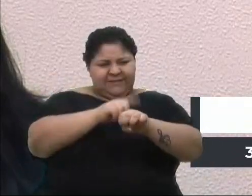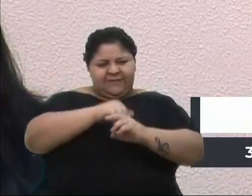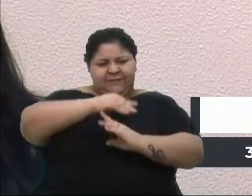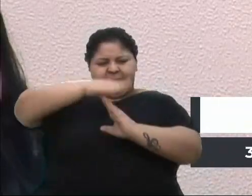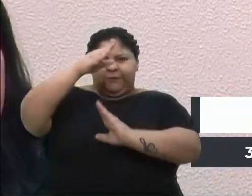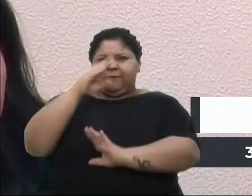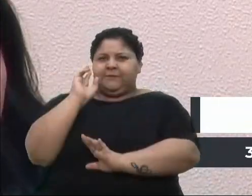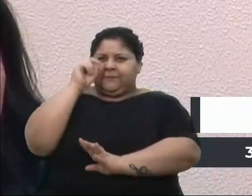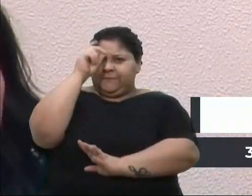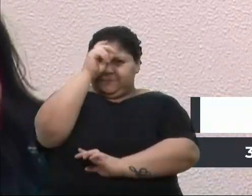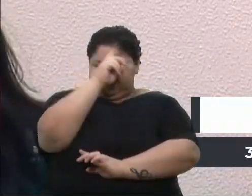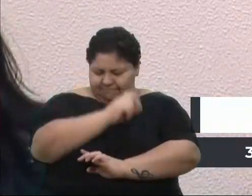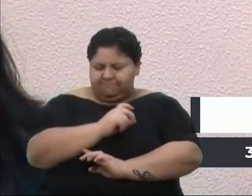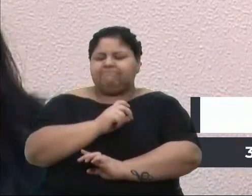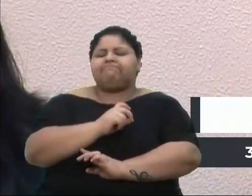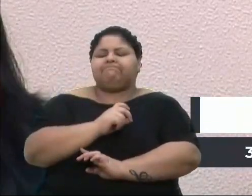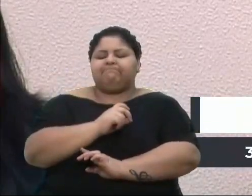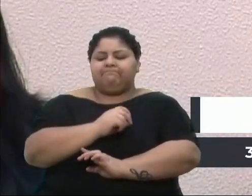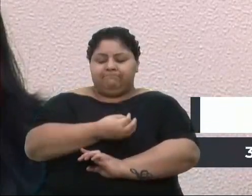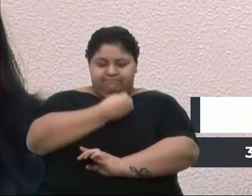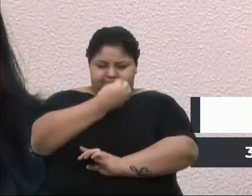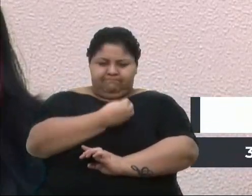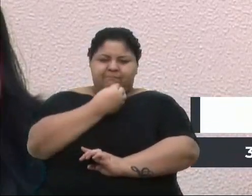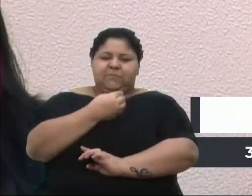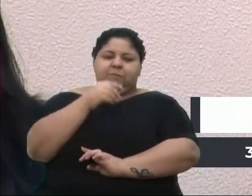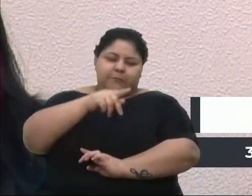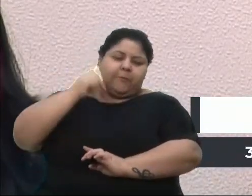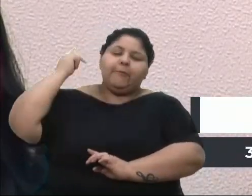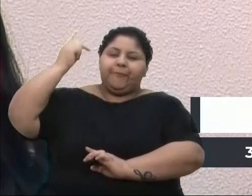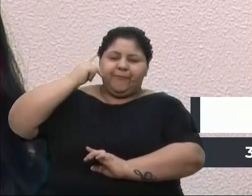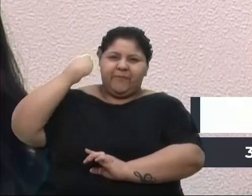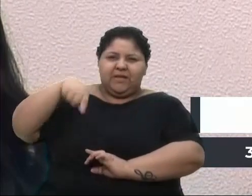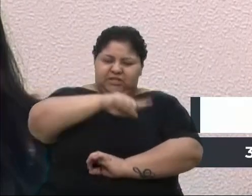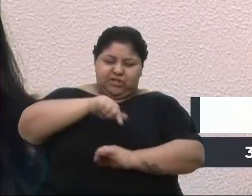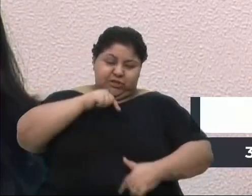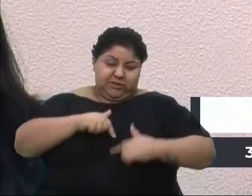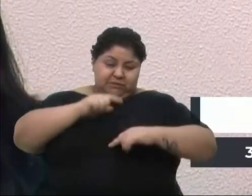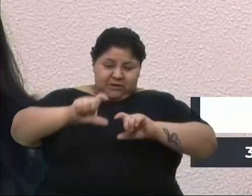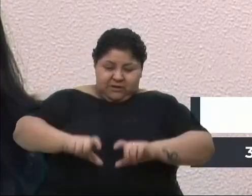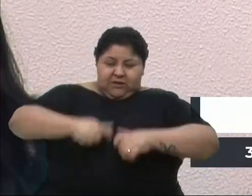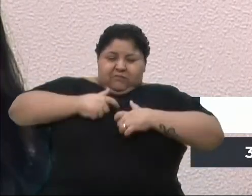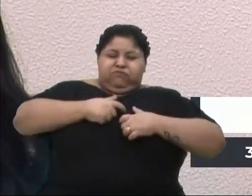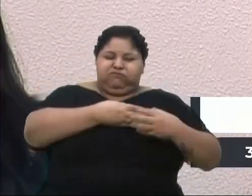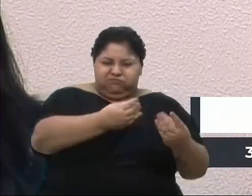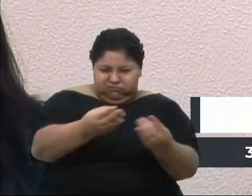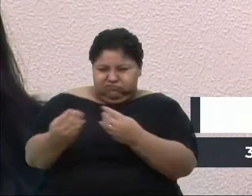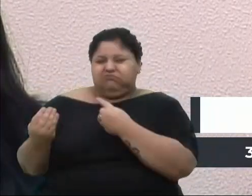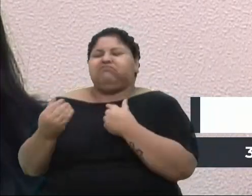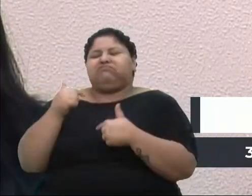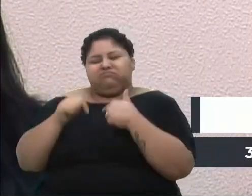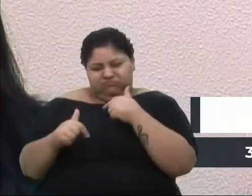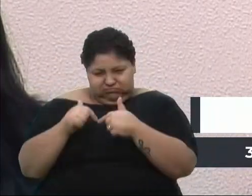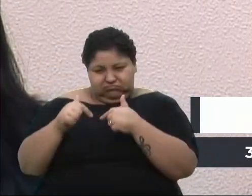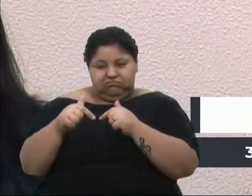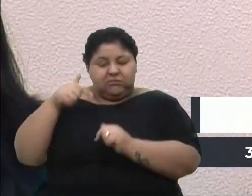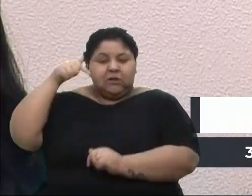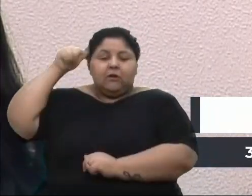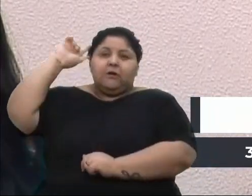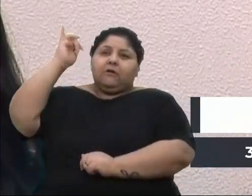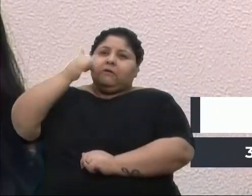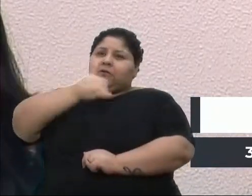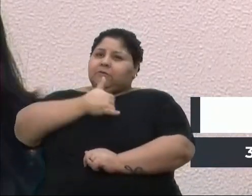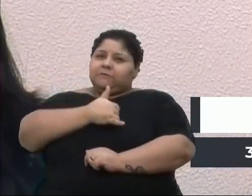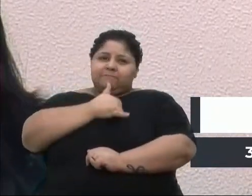minha trajetória também política, que a gente trabalha tanto, se dedica tanto. E ontem, infelizmente, ele